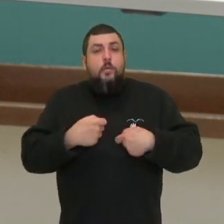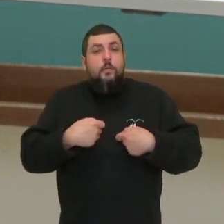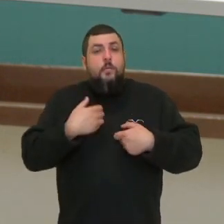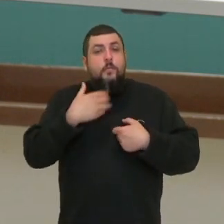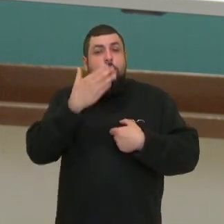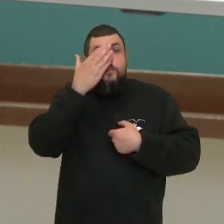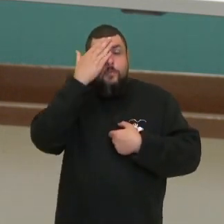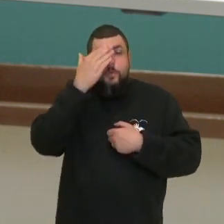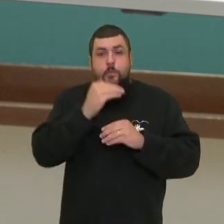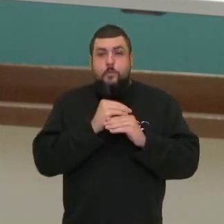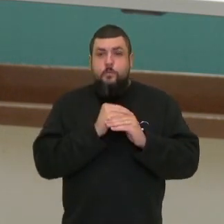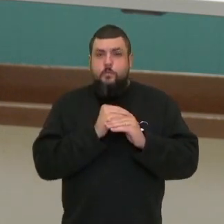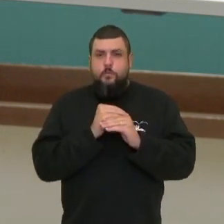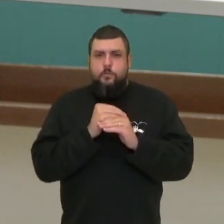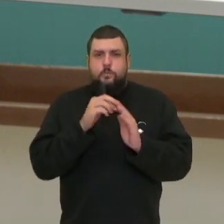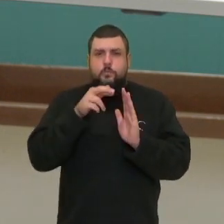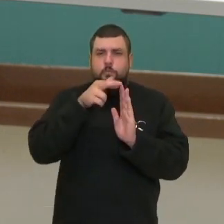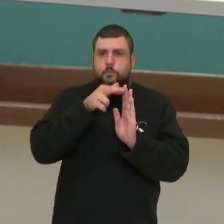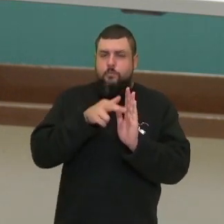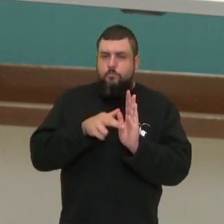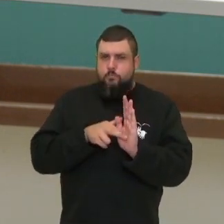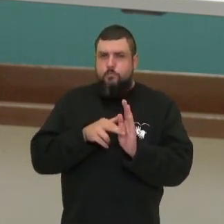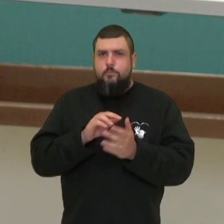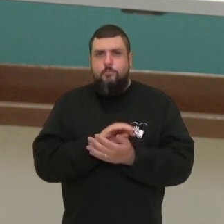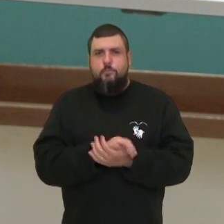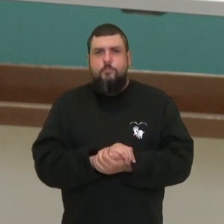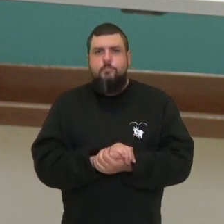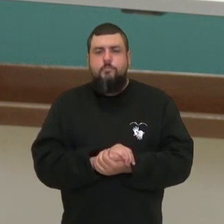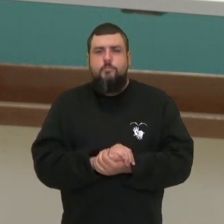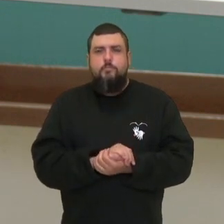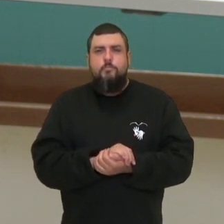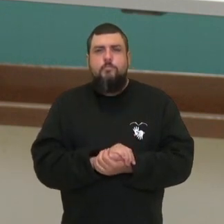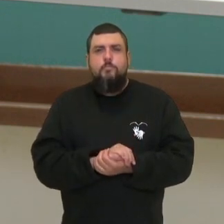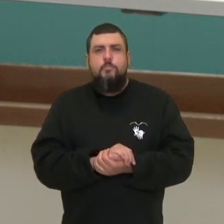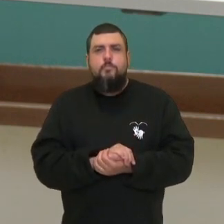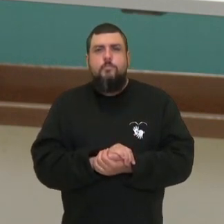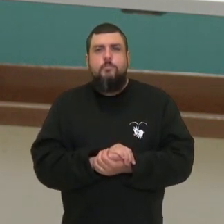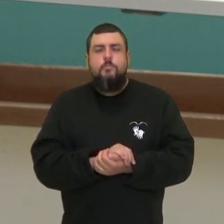teríamos que usar esse raciocínio, né?